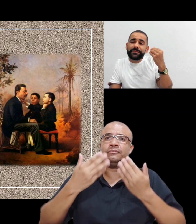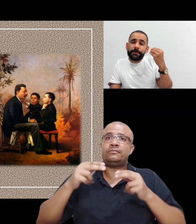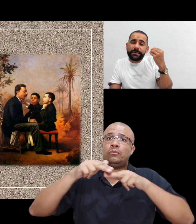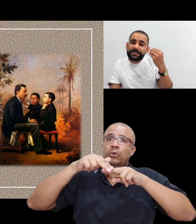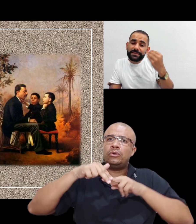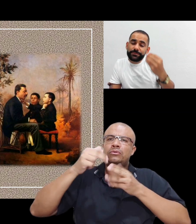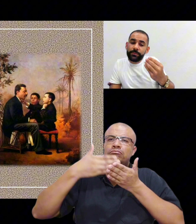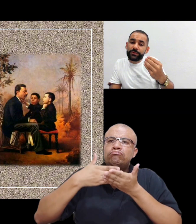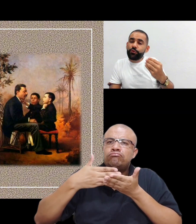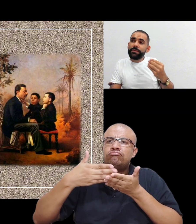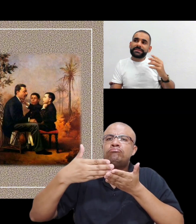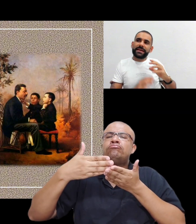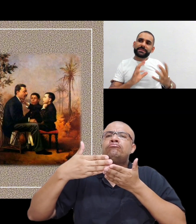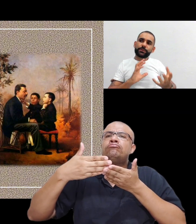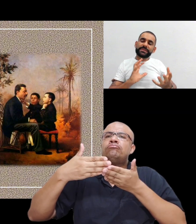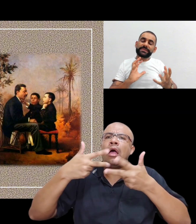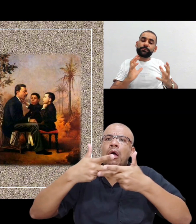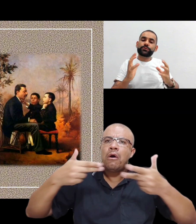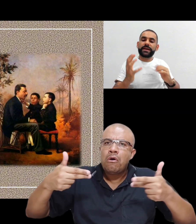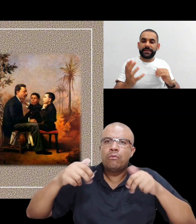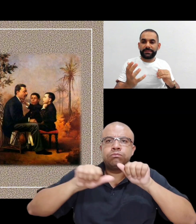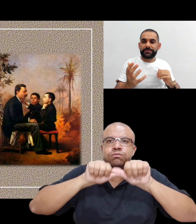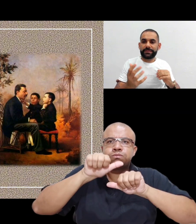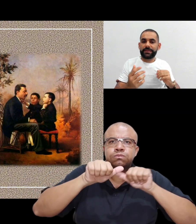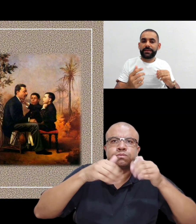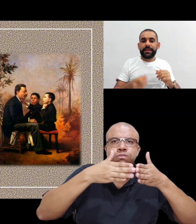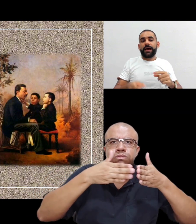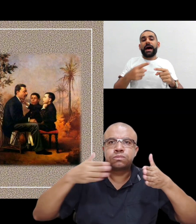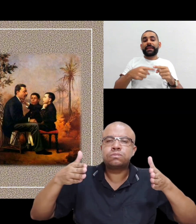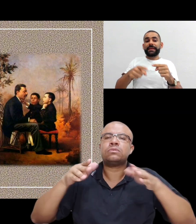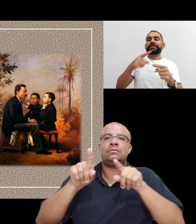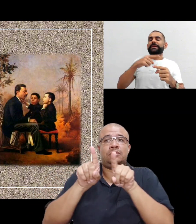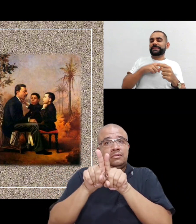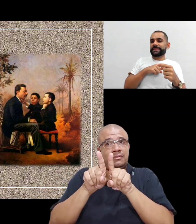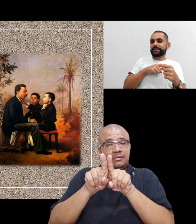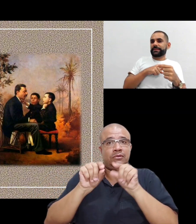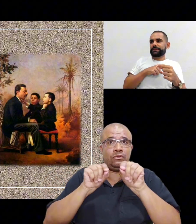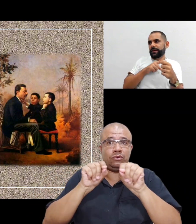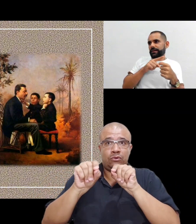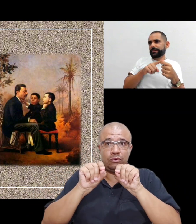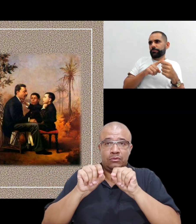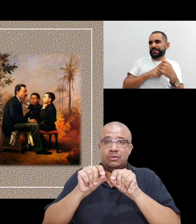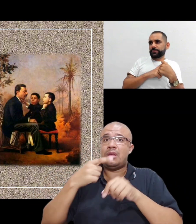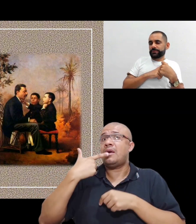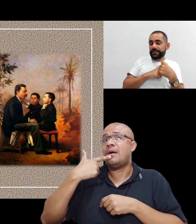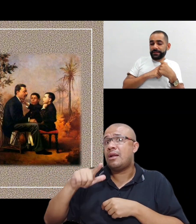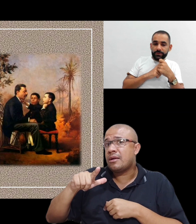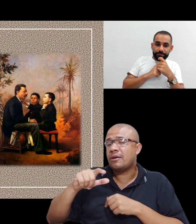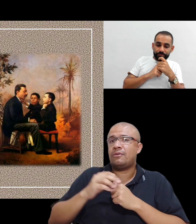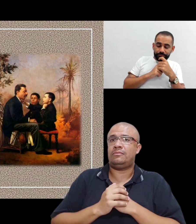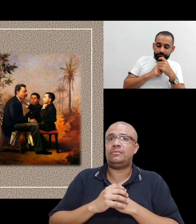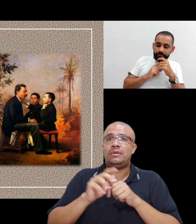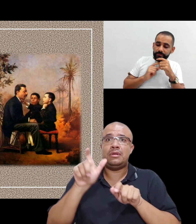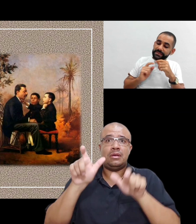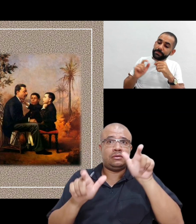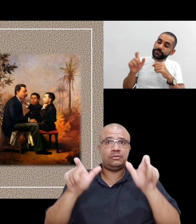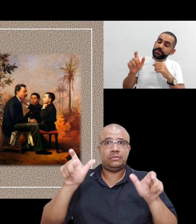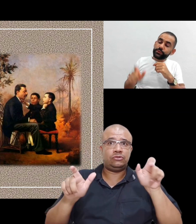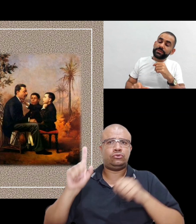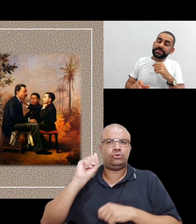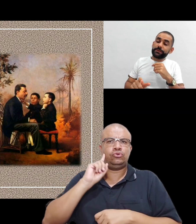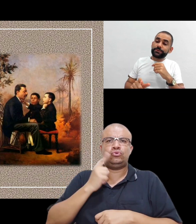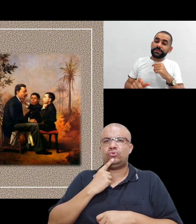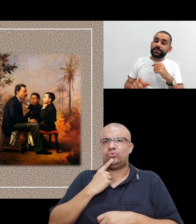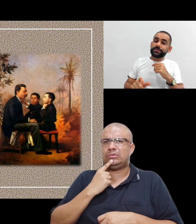aí, a partir desse momento, começa as coisas a mudarem, né? Além da opressão da língua, as